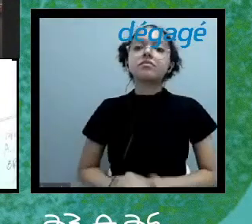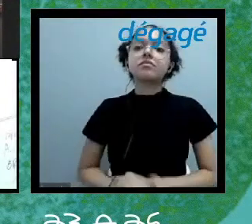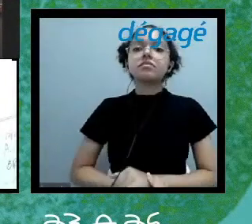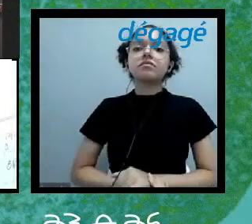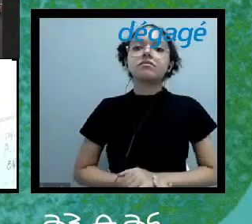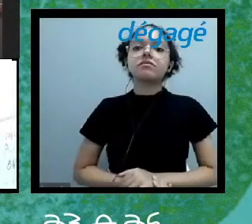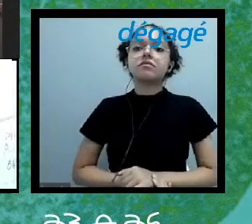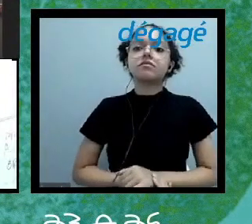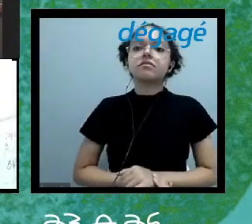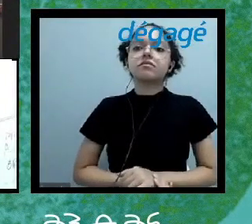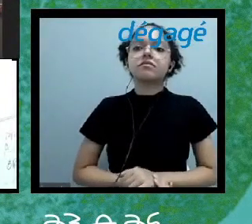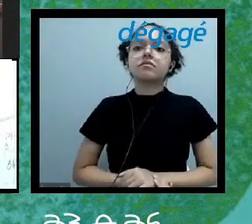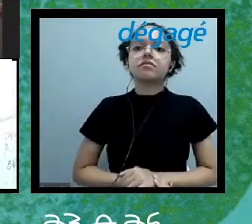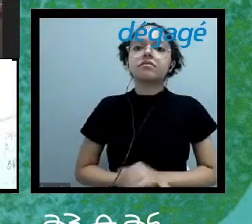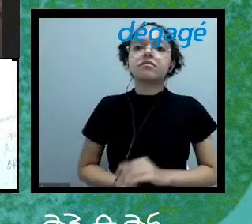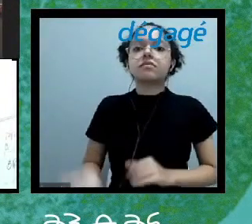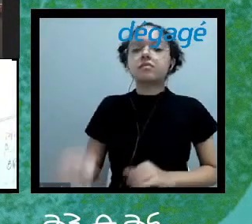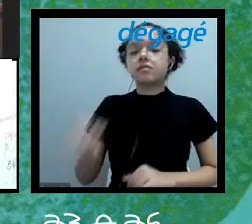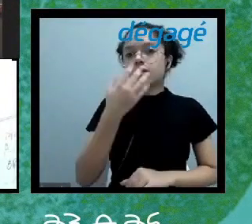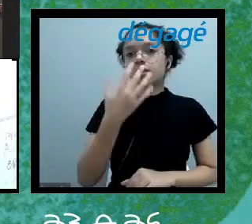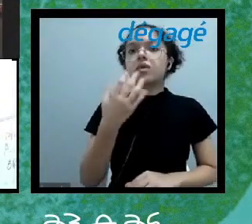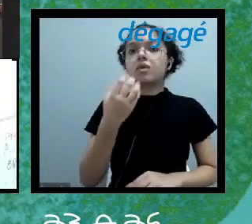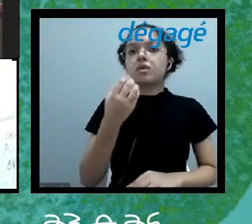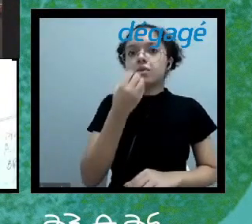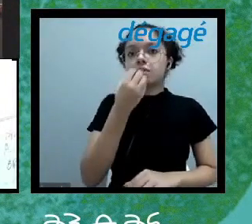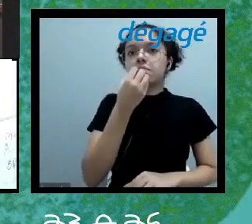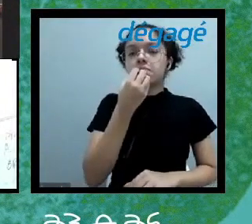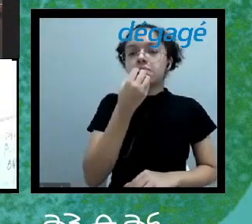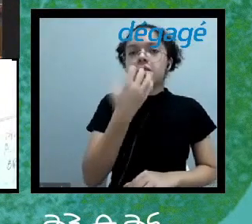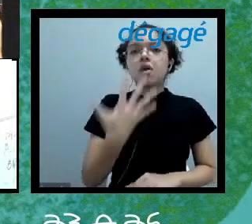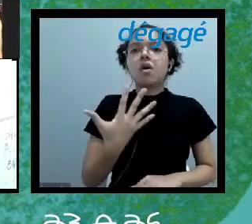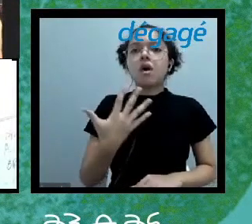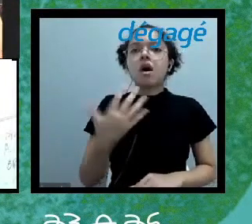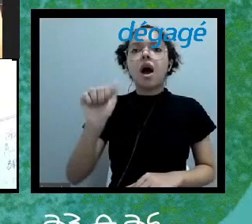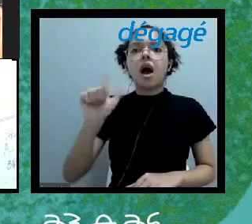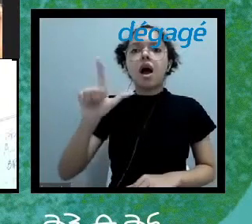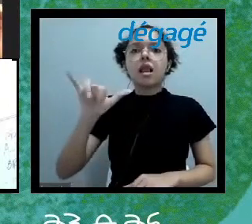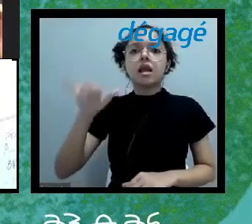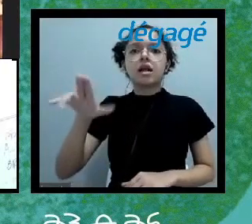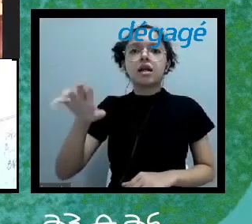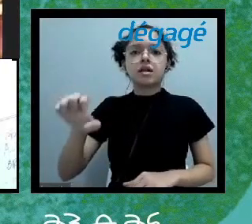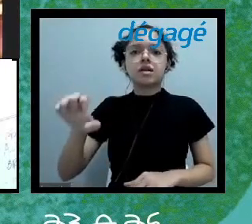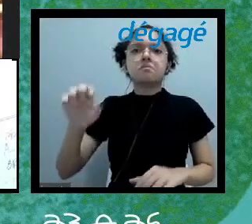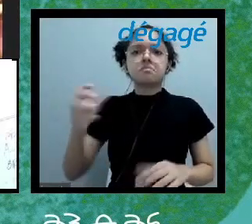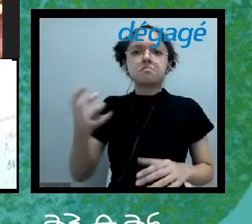É isso aí, muito bom. Aline, você quer acrescentar alguma coisa nesse sentido?